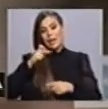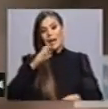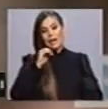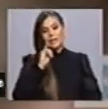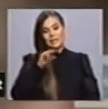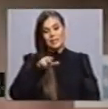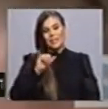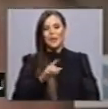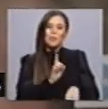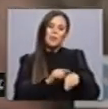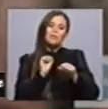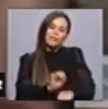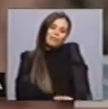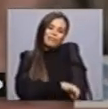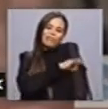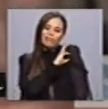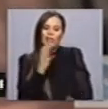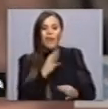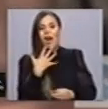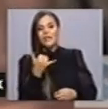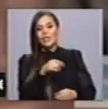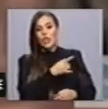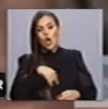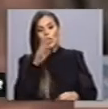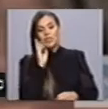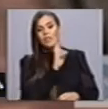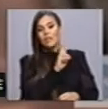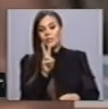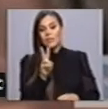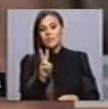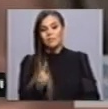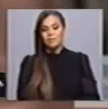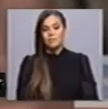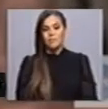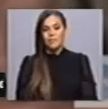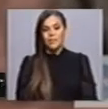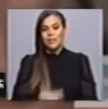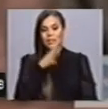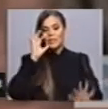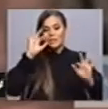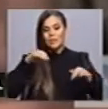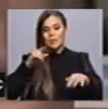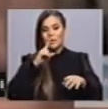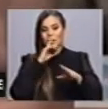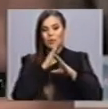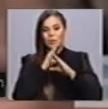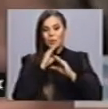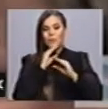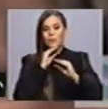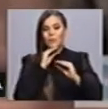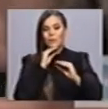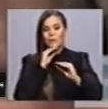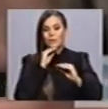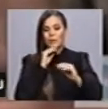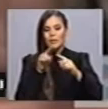momento comovente em que seguiu o que nós estamos... Aconteceu exatamente o que estamos a ver. Foi decretado o fim e depois houve um silêncio na sala de